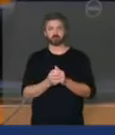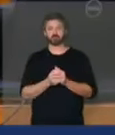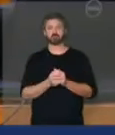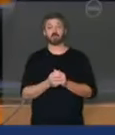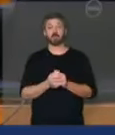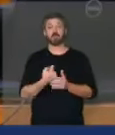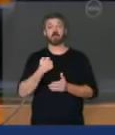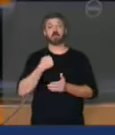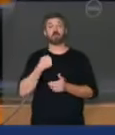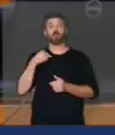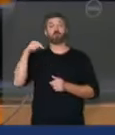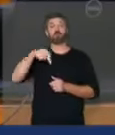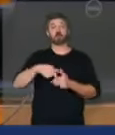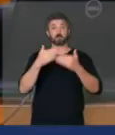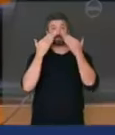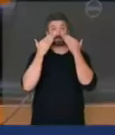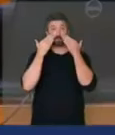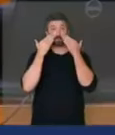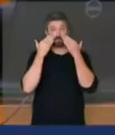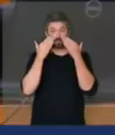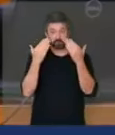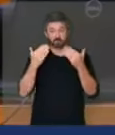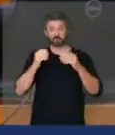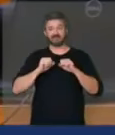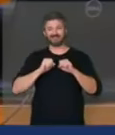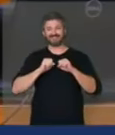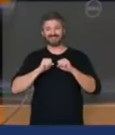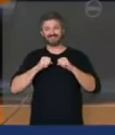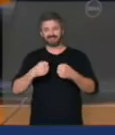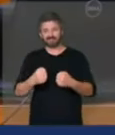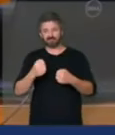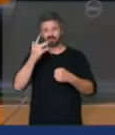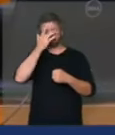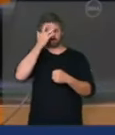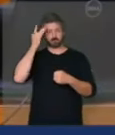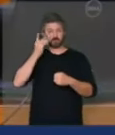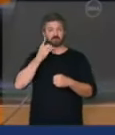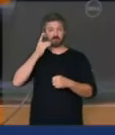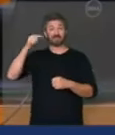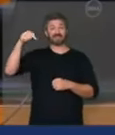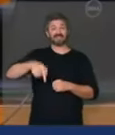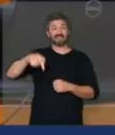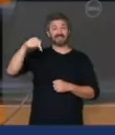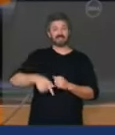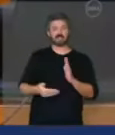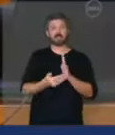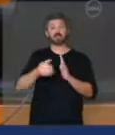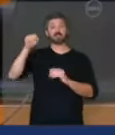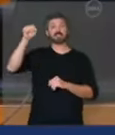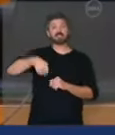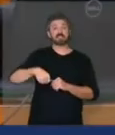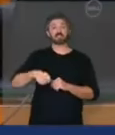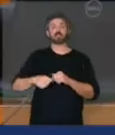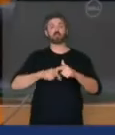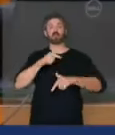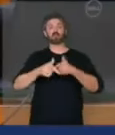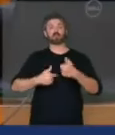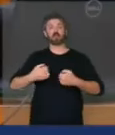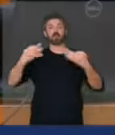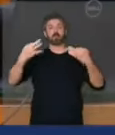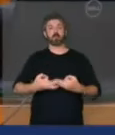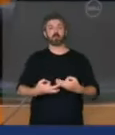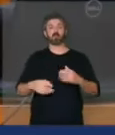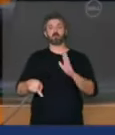fazer publicamente a defesa de integrantes desta casa e do exercício pleno